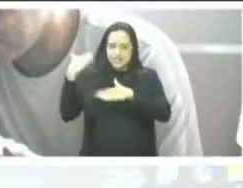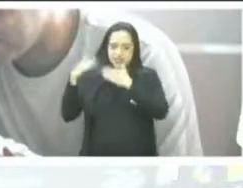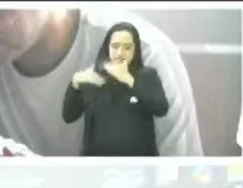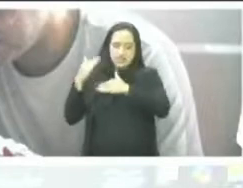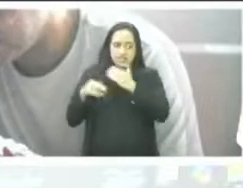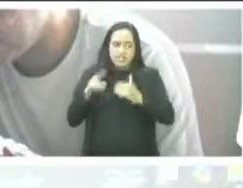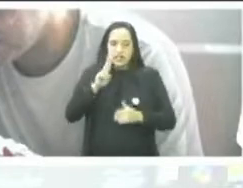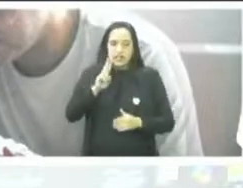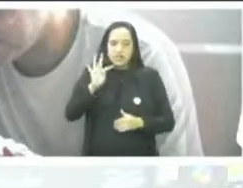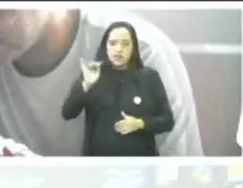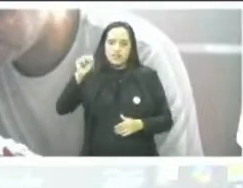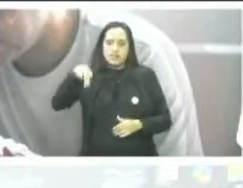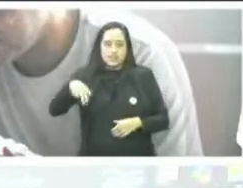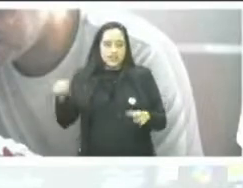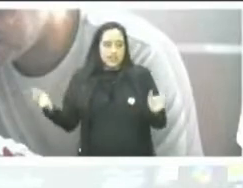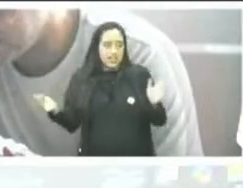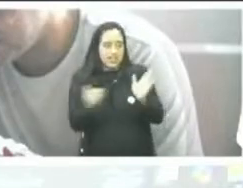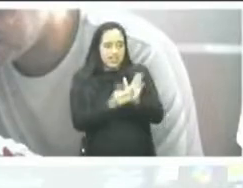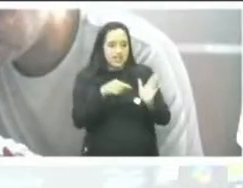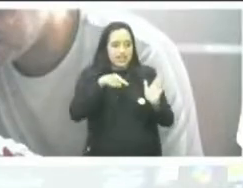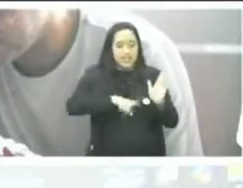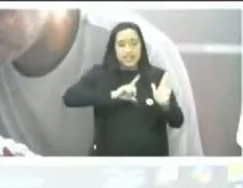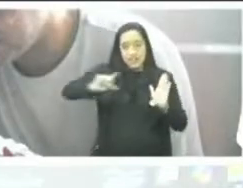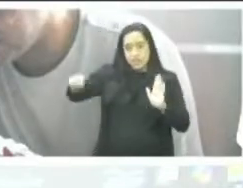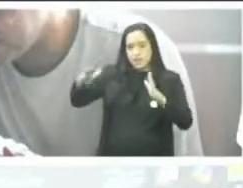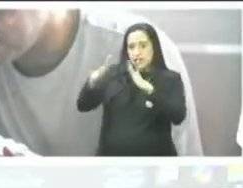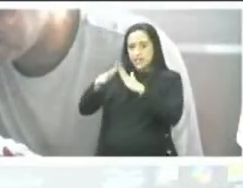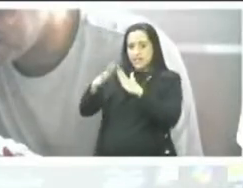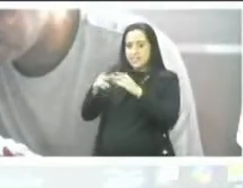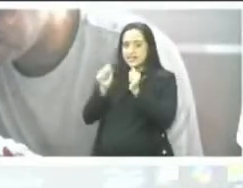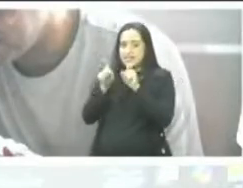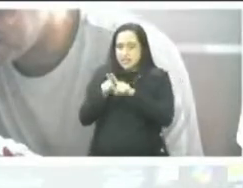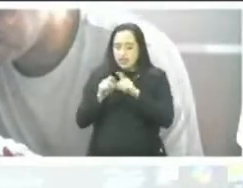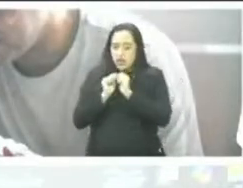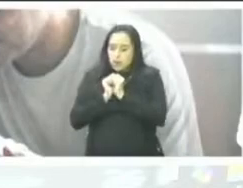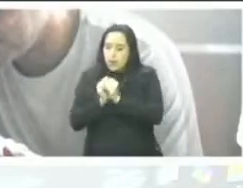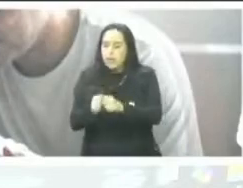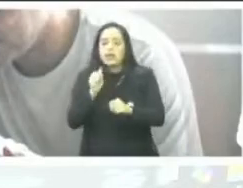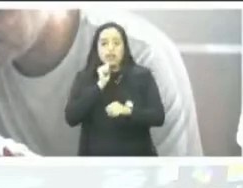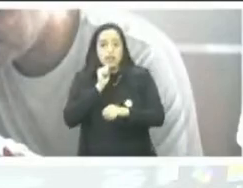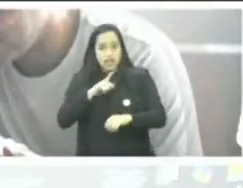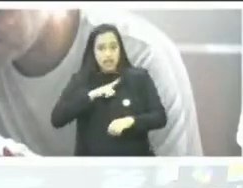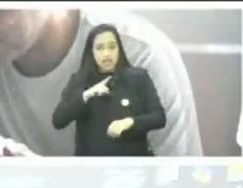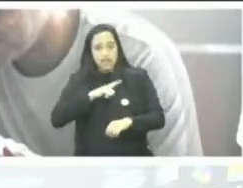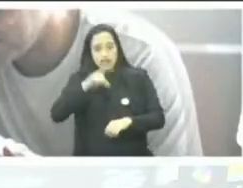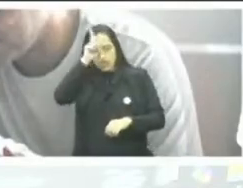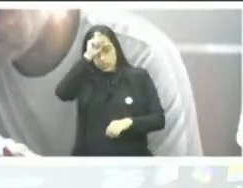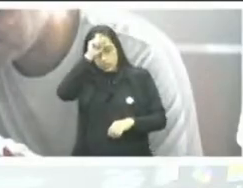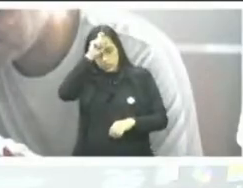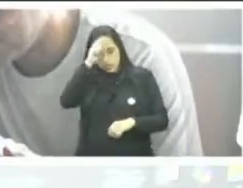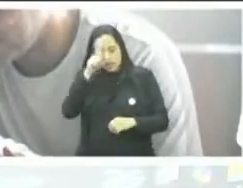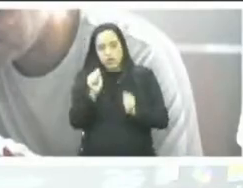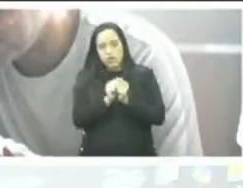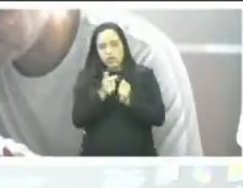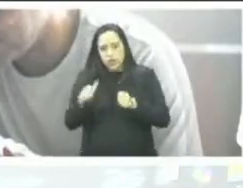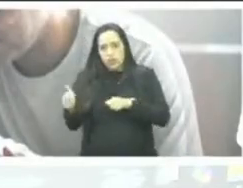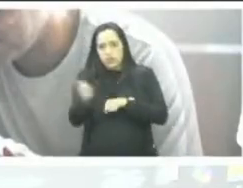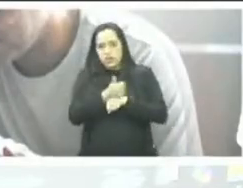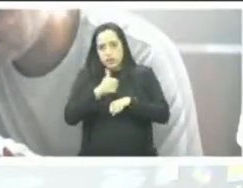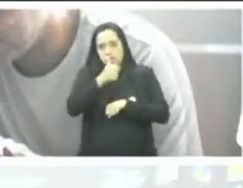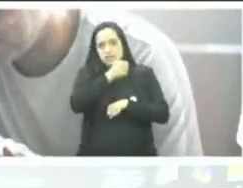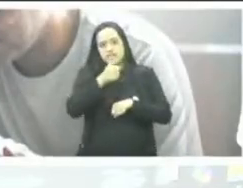TIM até a alta e os acompanhamentos que ela continua tendo no hospital com a Ellen, com a outra junta médica especializada